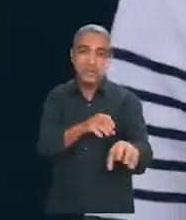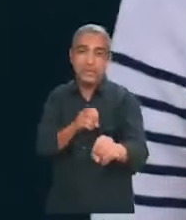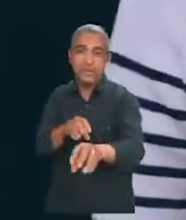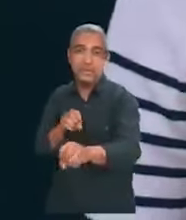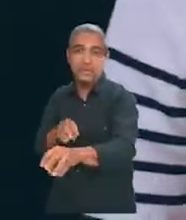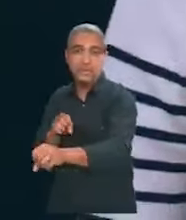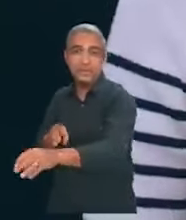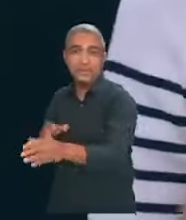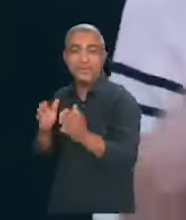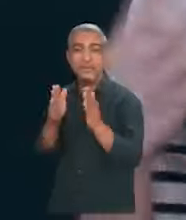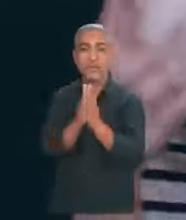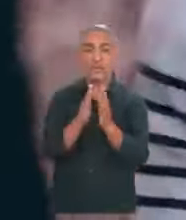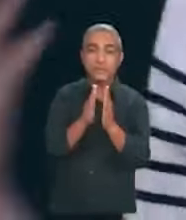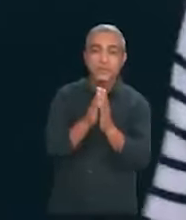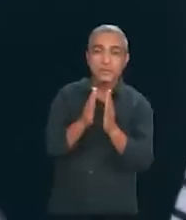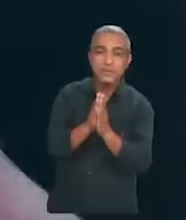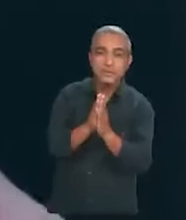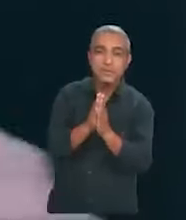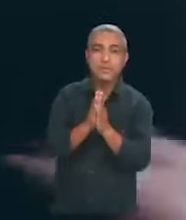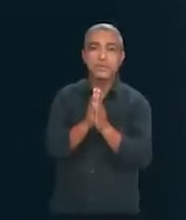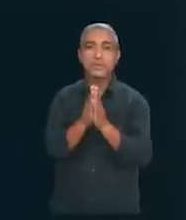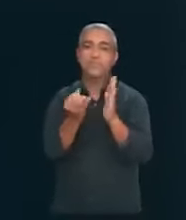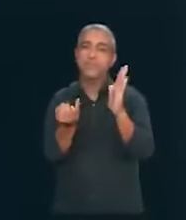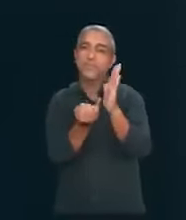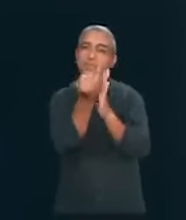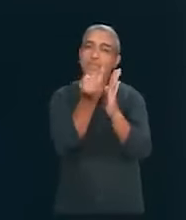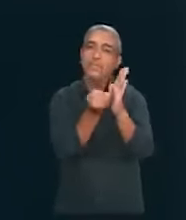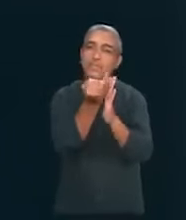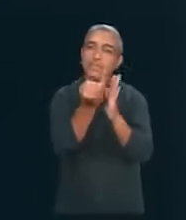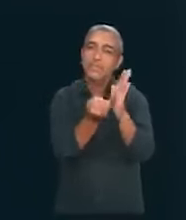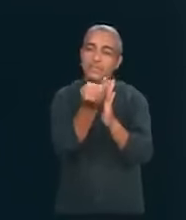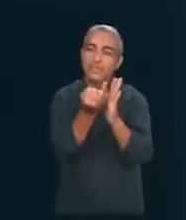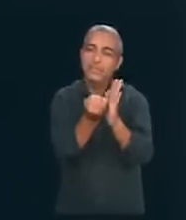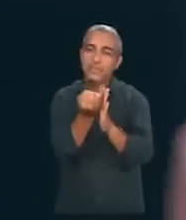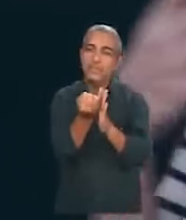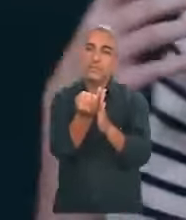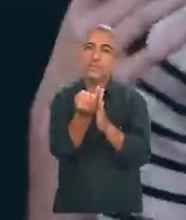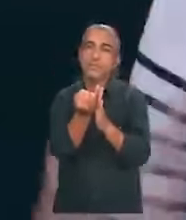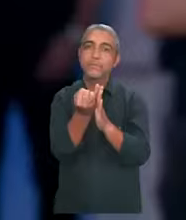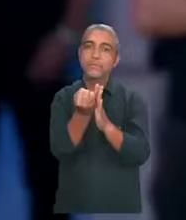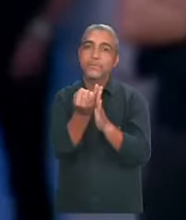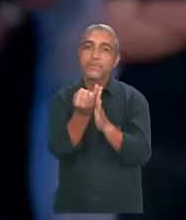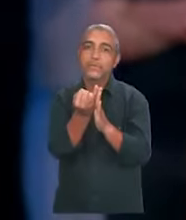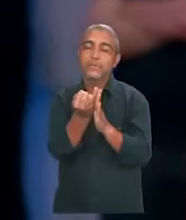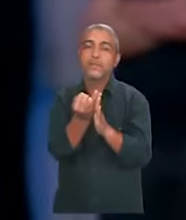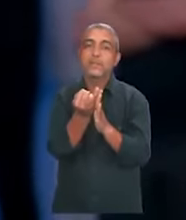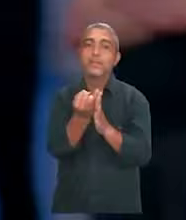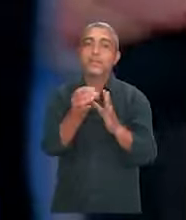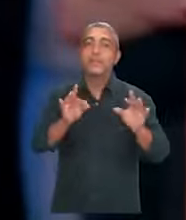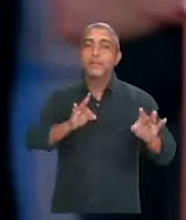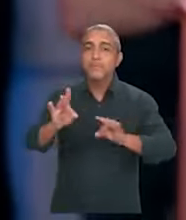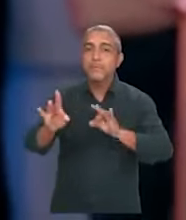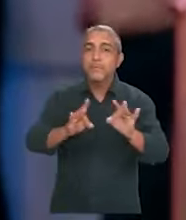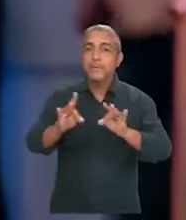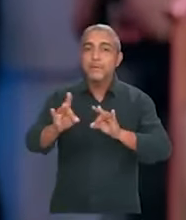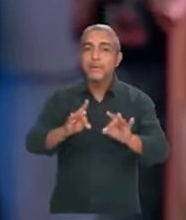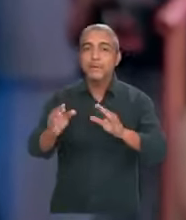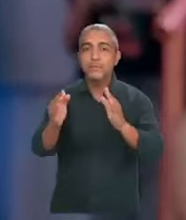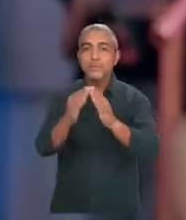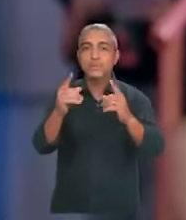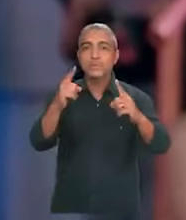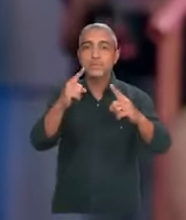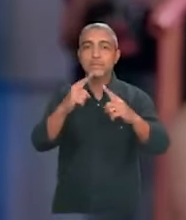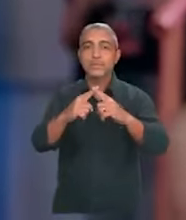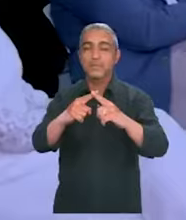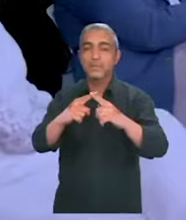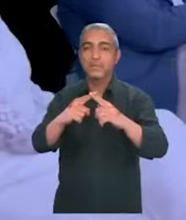do profético. E a gente está trazendo o Espírito Santo de volta para a Europa para realmente preparar a igreja para o avivamento que a gente crê